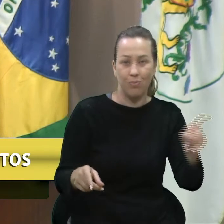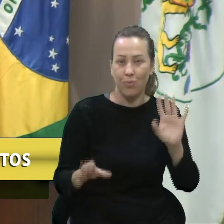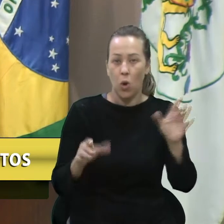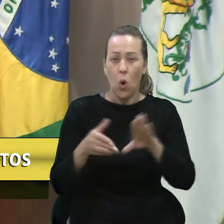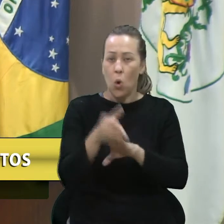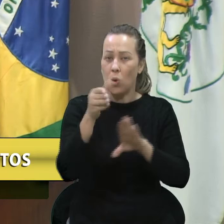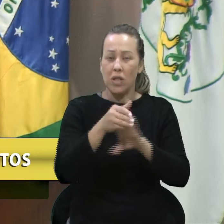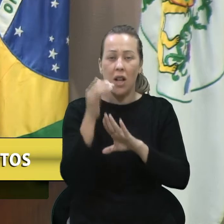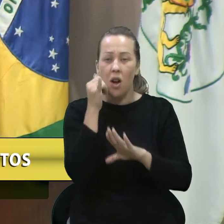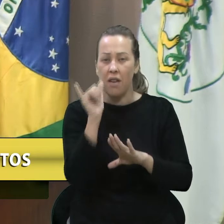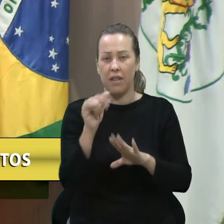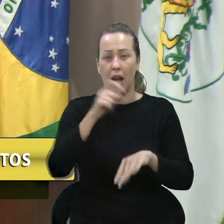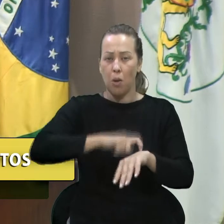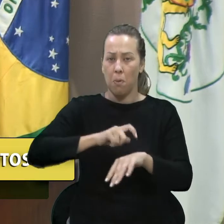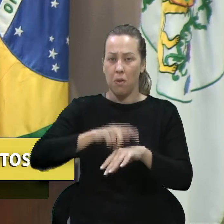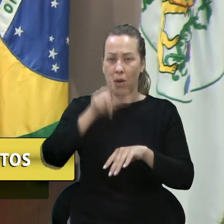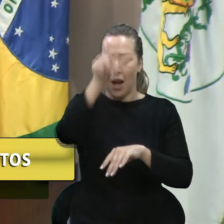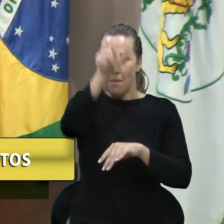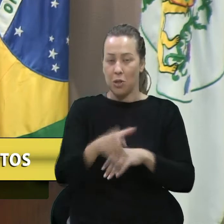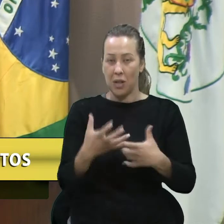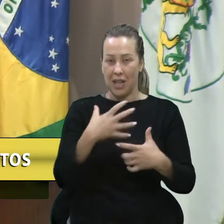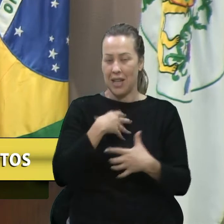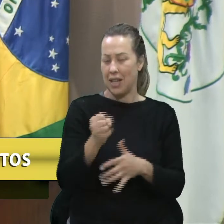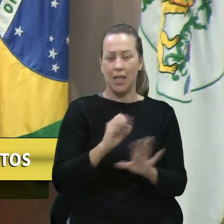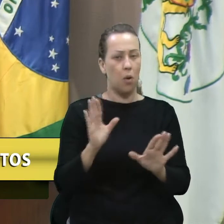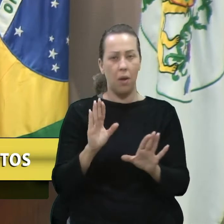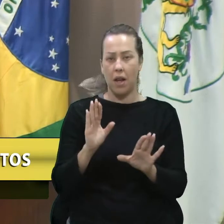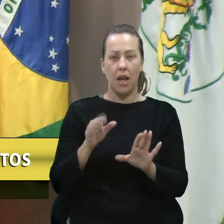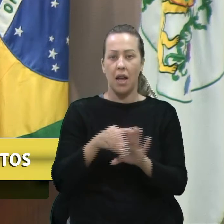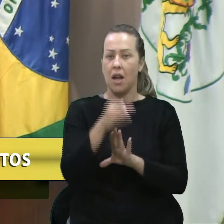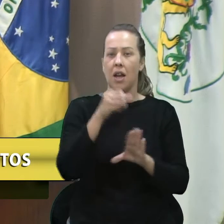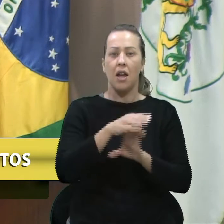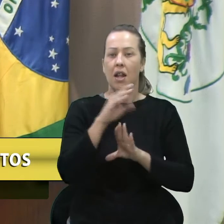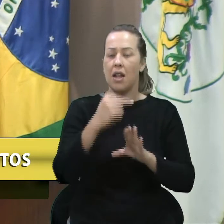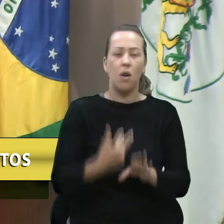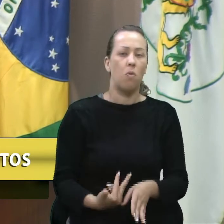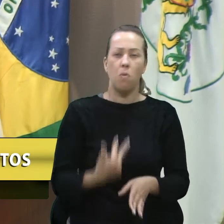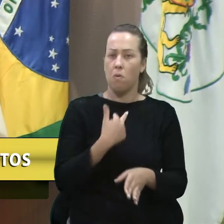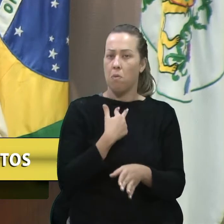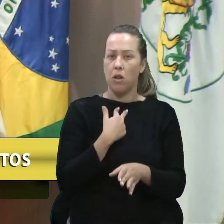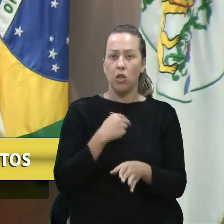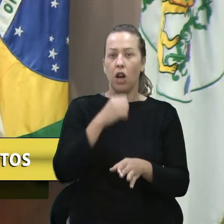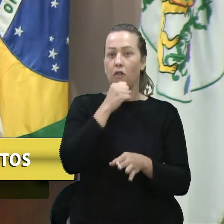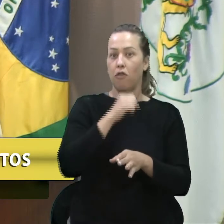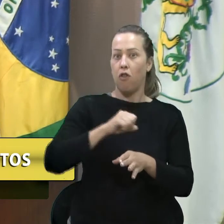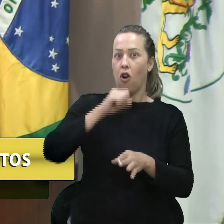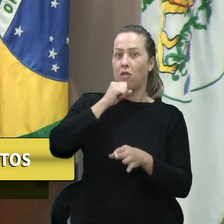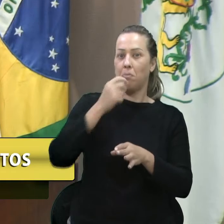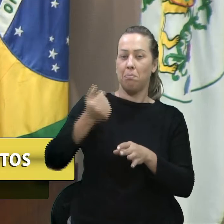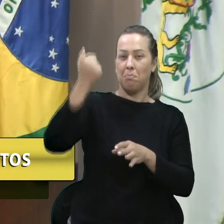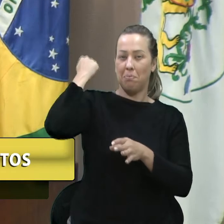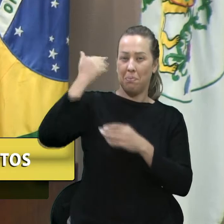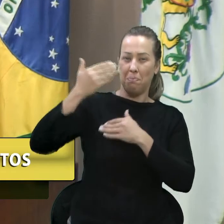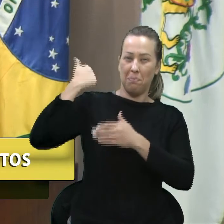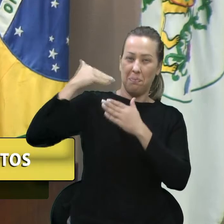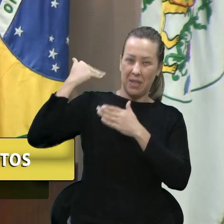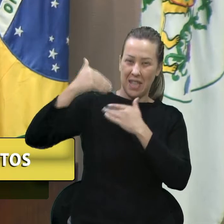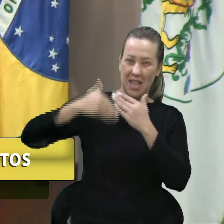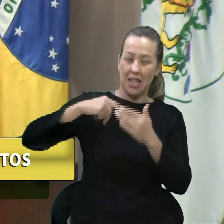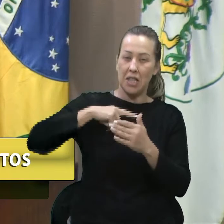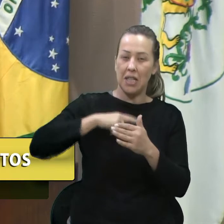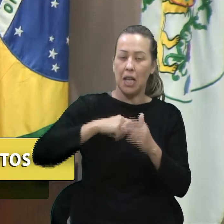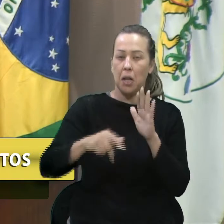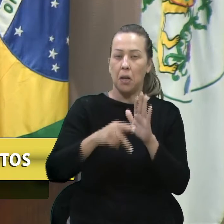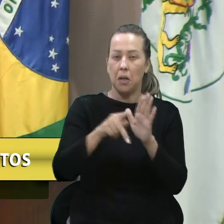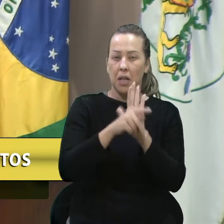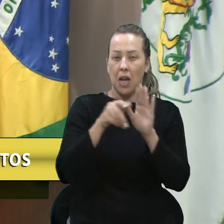Né? Então, o conselho, a gente é uma quebra de paradigma da avó, do vô e nossa, da tia, que tem aquela conselheira,